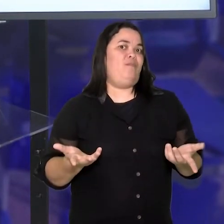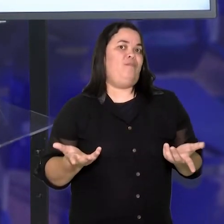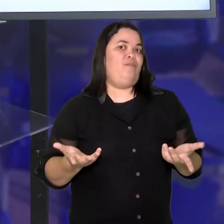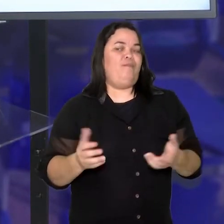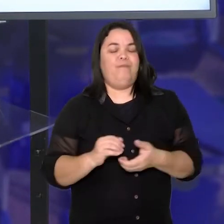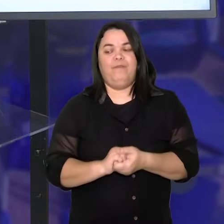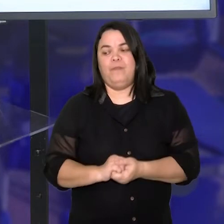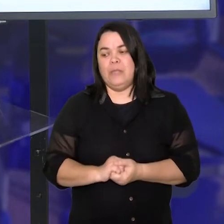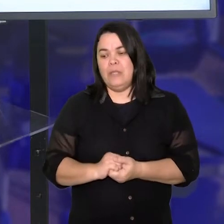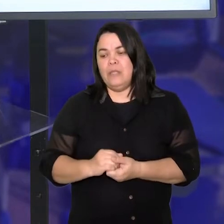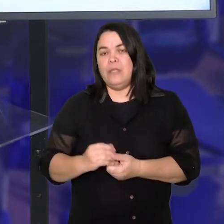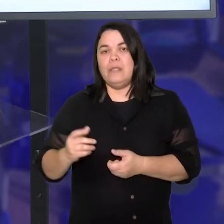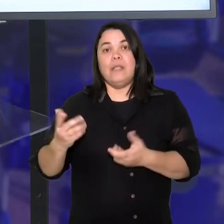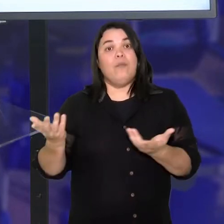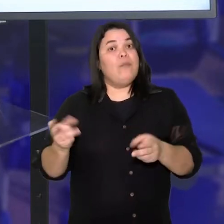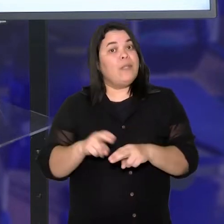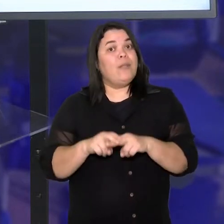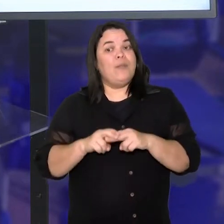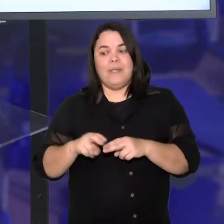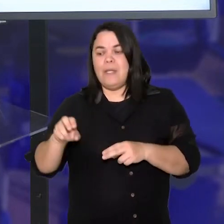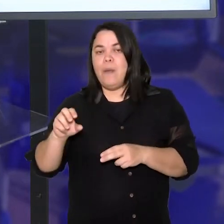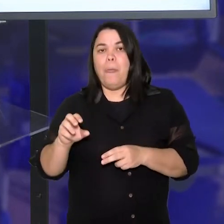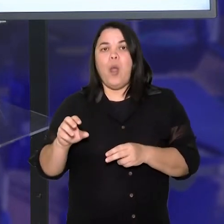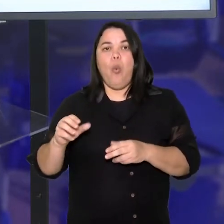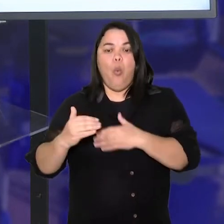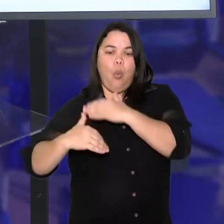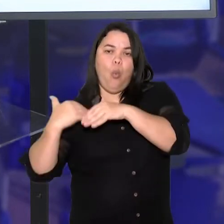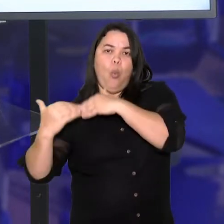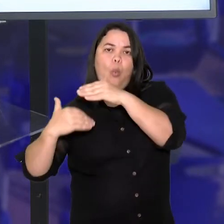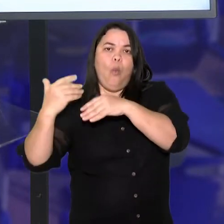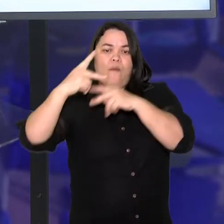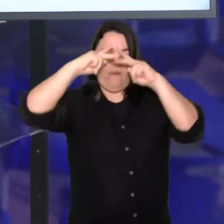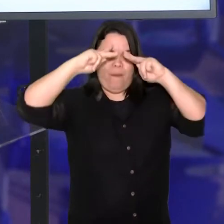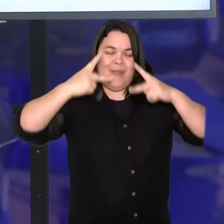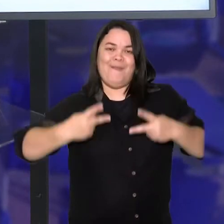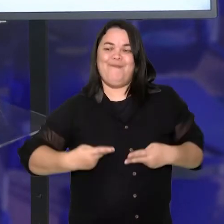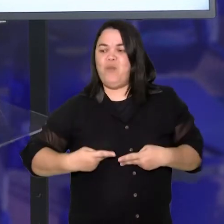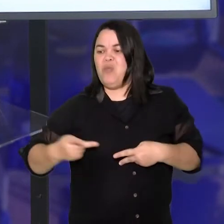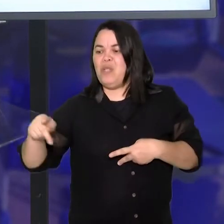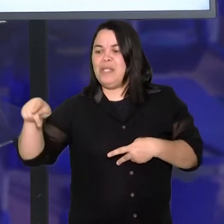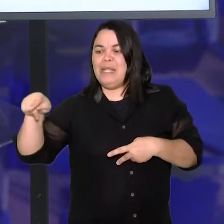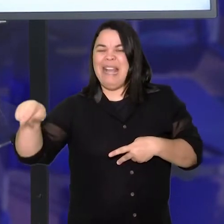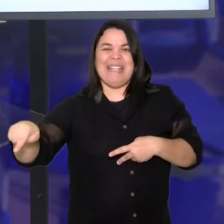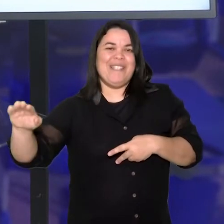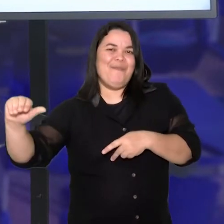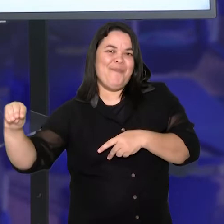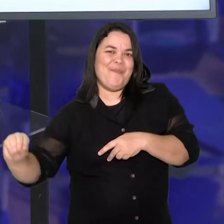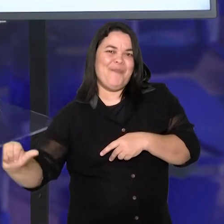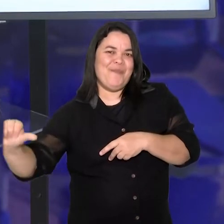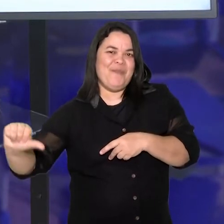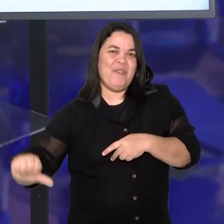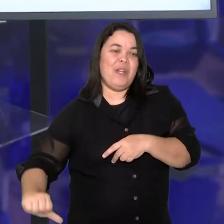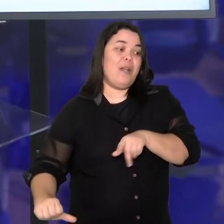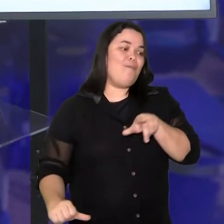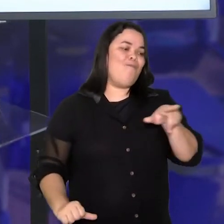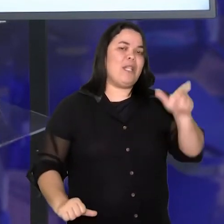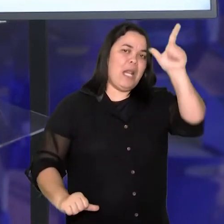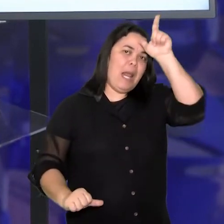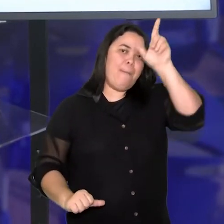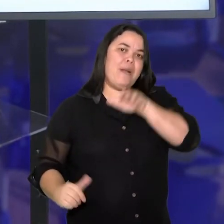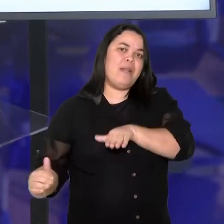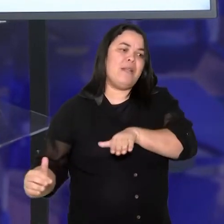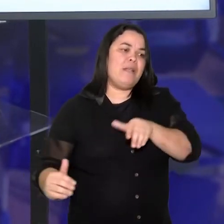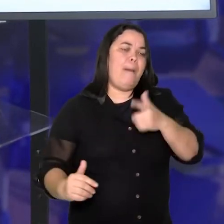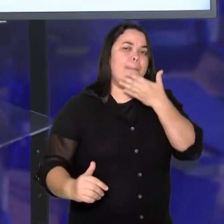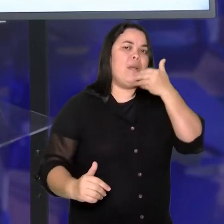para a Alemanha, porque o IDH, Índice de Desenvolvimento Humano, ele está alto, né? Por isso essa ideia de ir para a